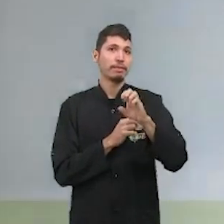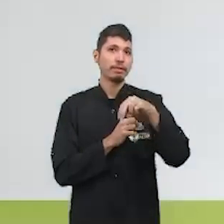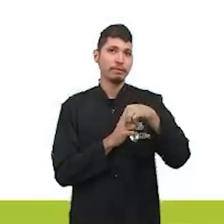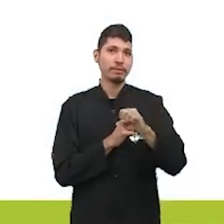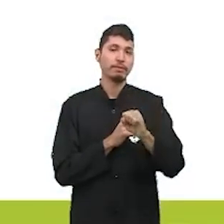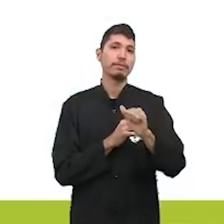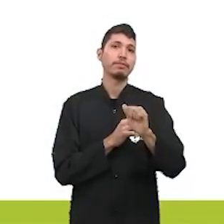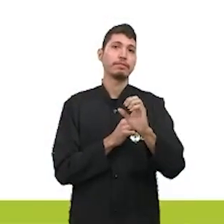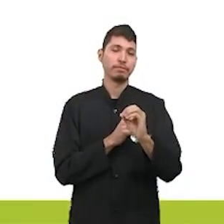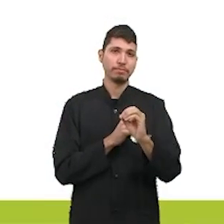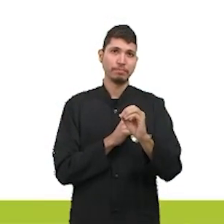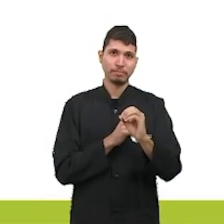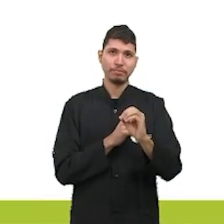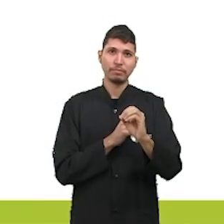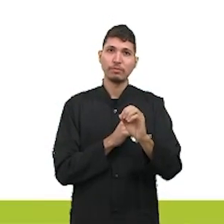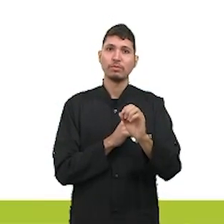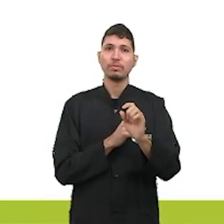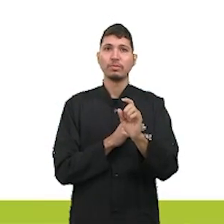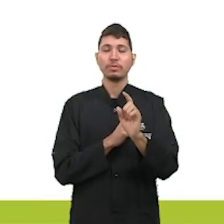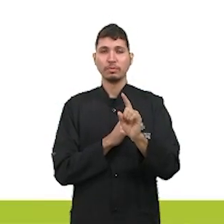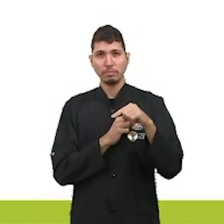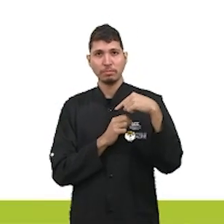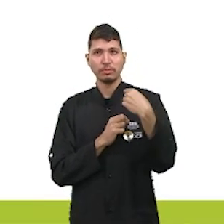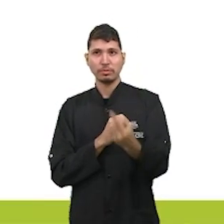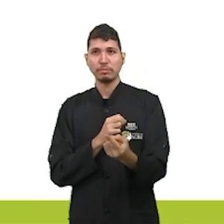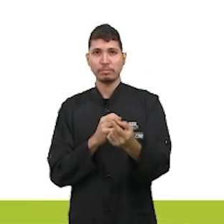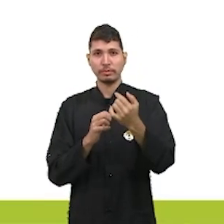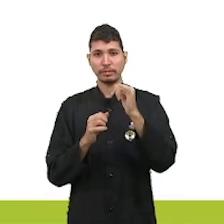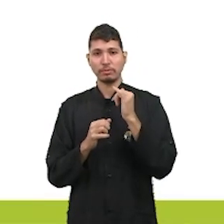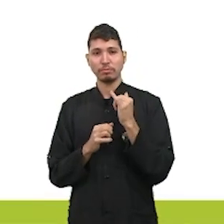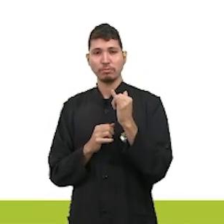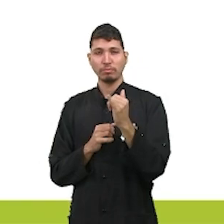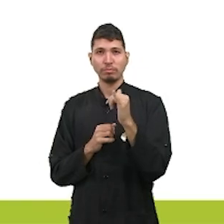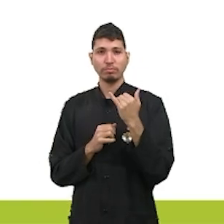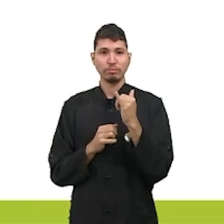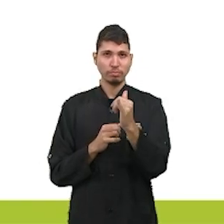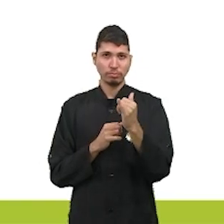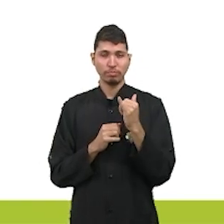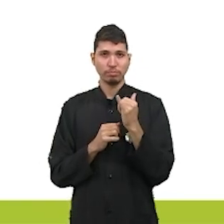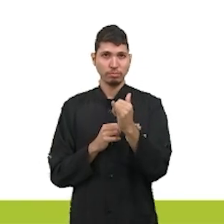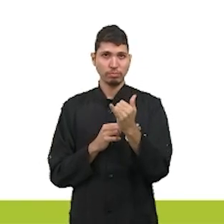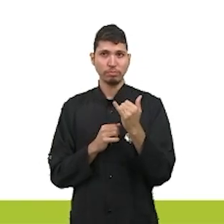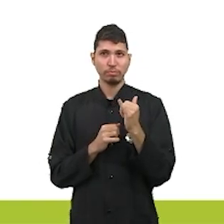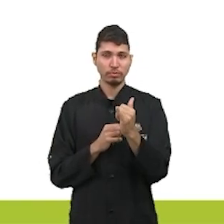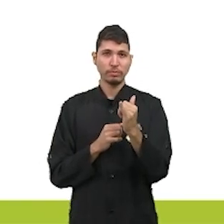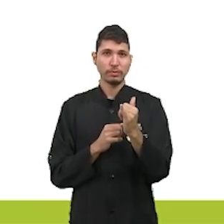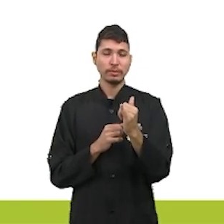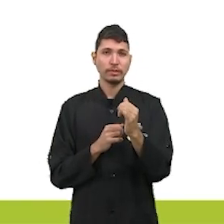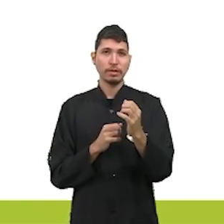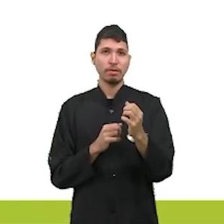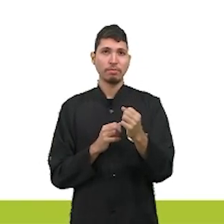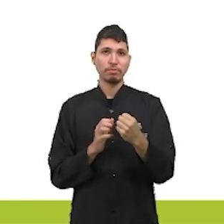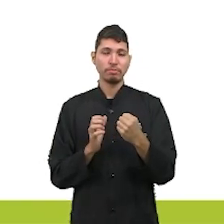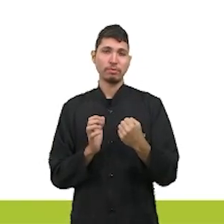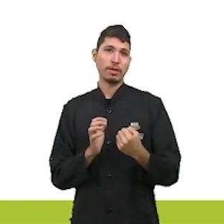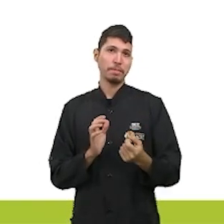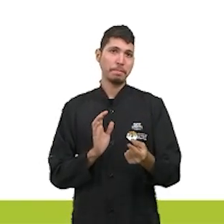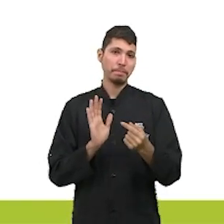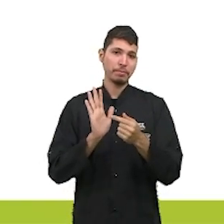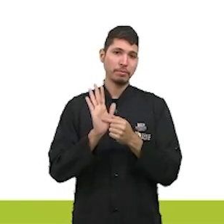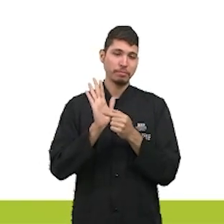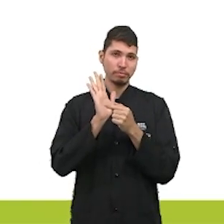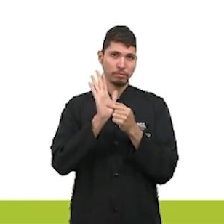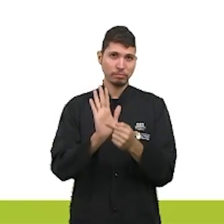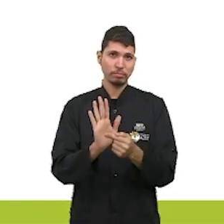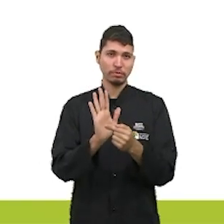O próximo é a corrente elétrica. Eu vou colocar aí com esse símbolo I, tá? Com o símbolo